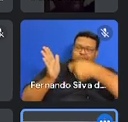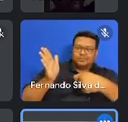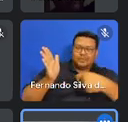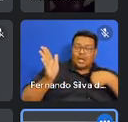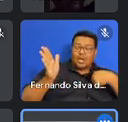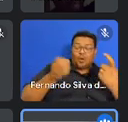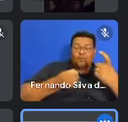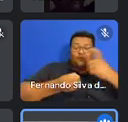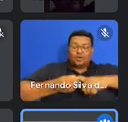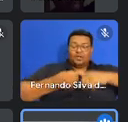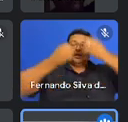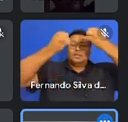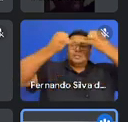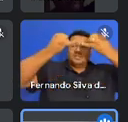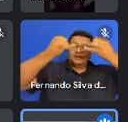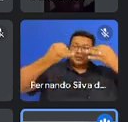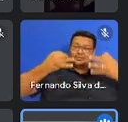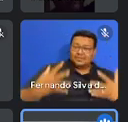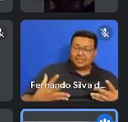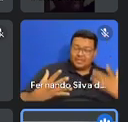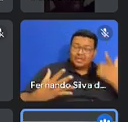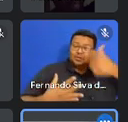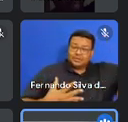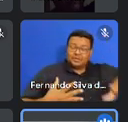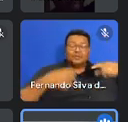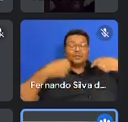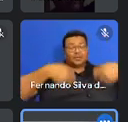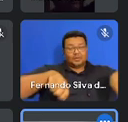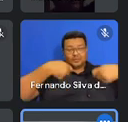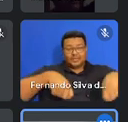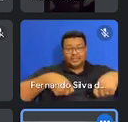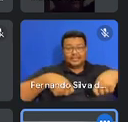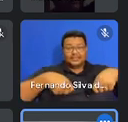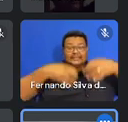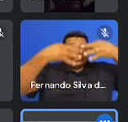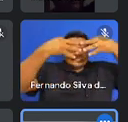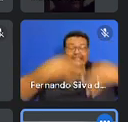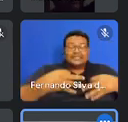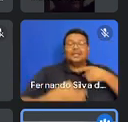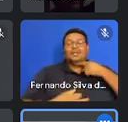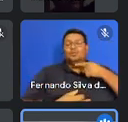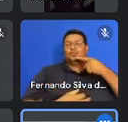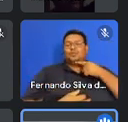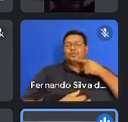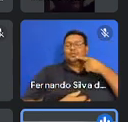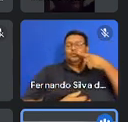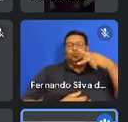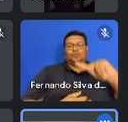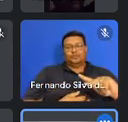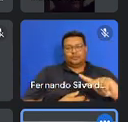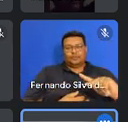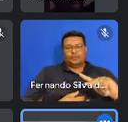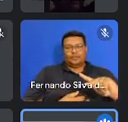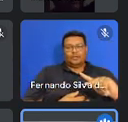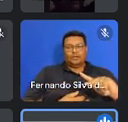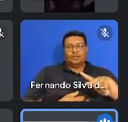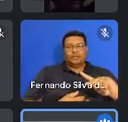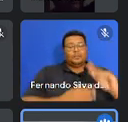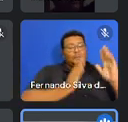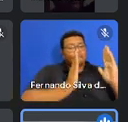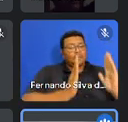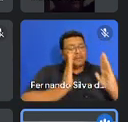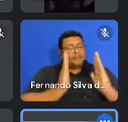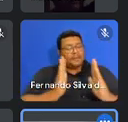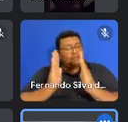novo. Mas eu preciso exatamente das suas dúvidas. em que passo o negócio